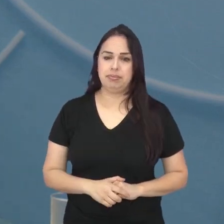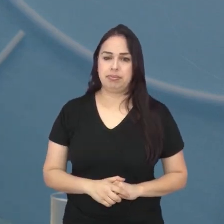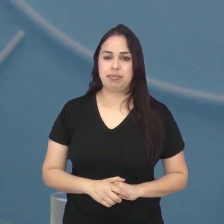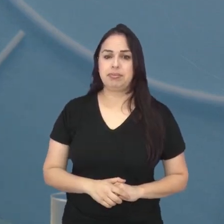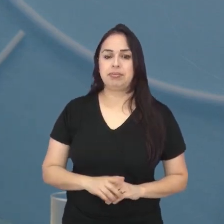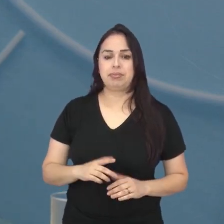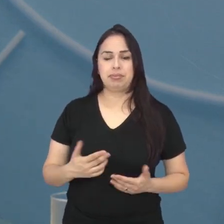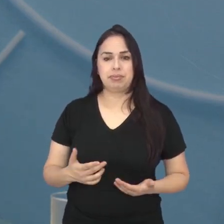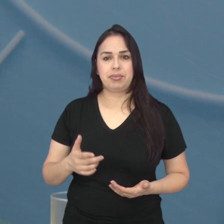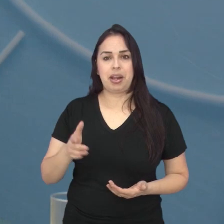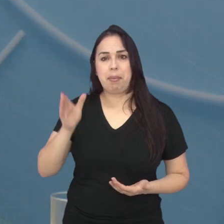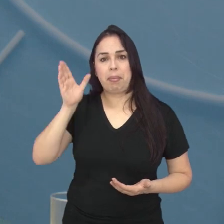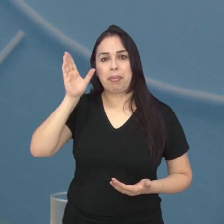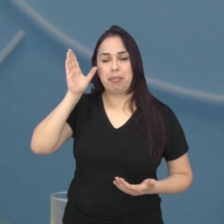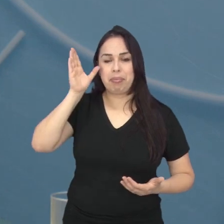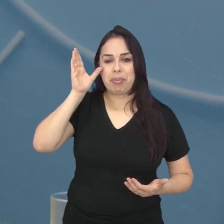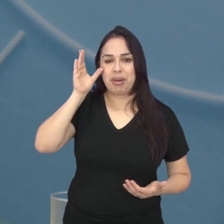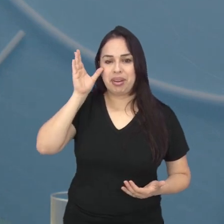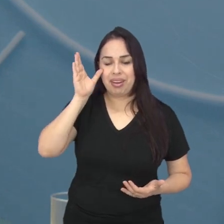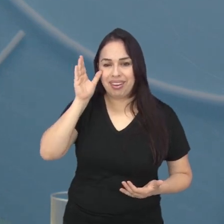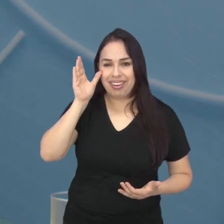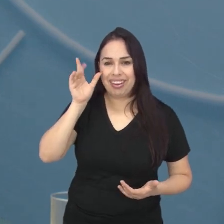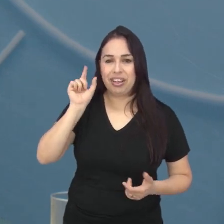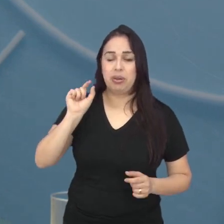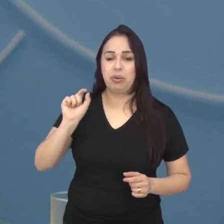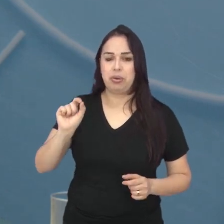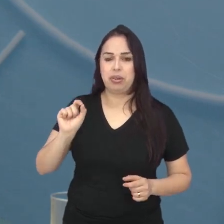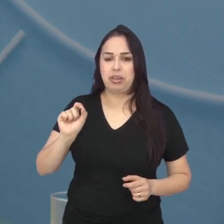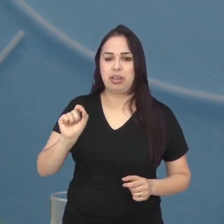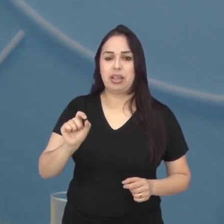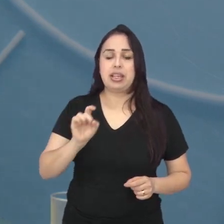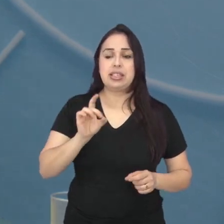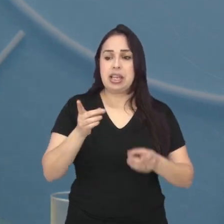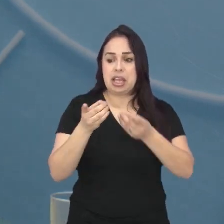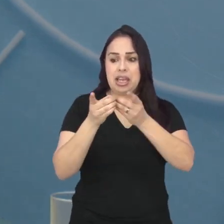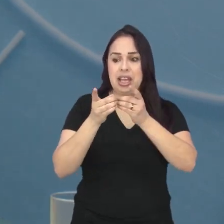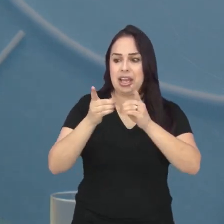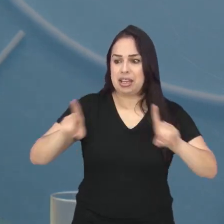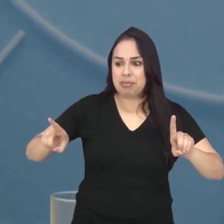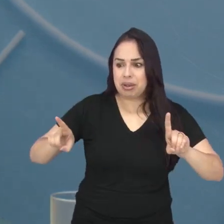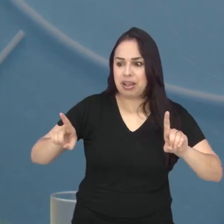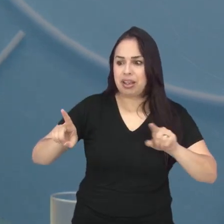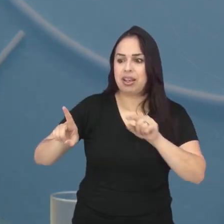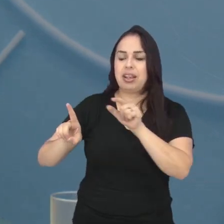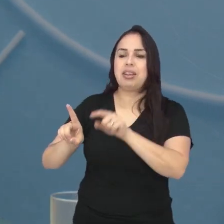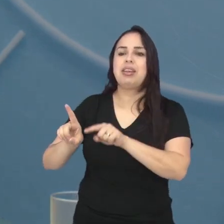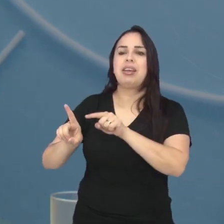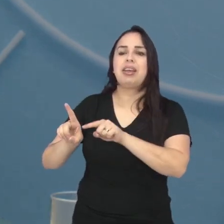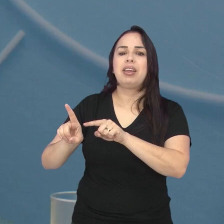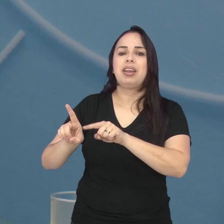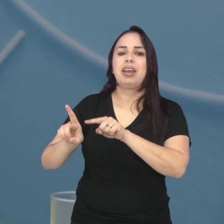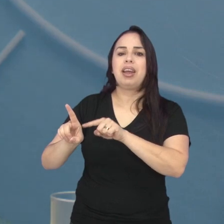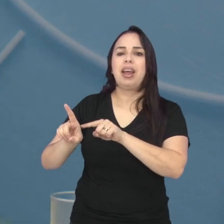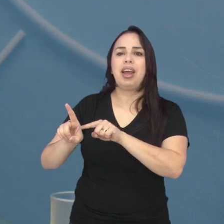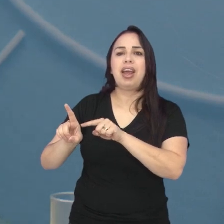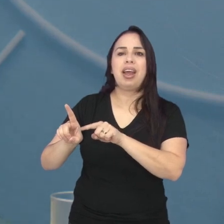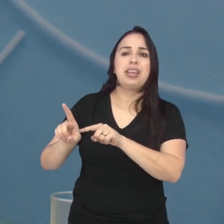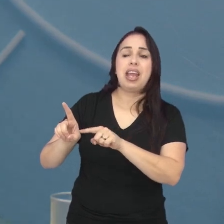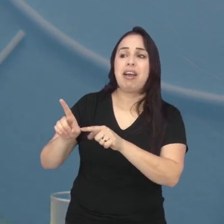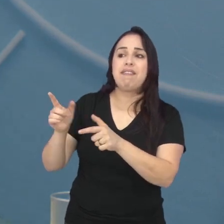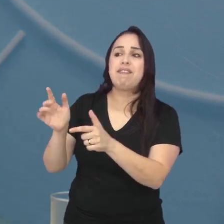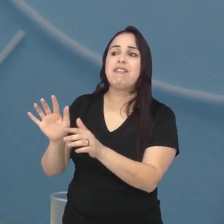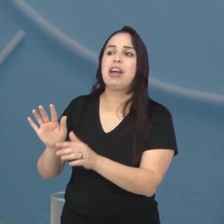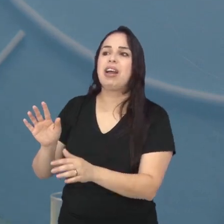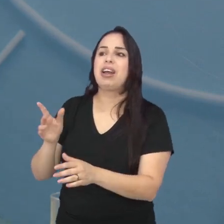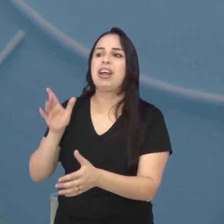medos que é até curioso, a pessoa pensa assim, e se a gente separar, ele arrumar uma outra pessoa e for feliz com ela? Então o problema era eu mesmo.